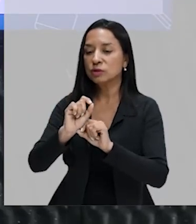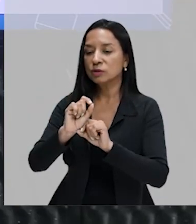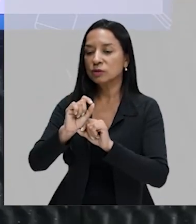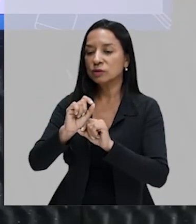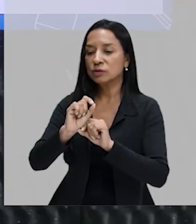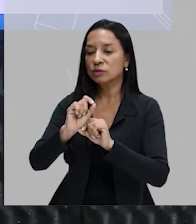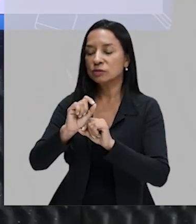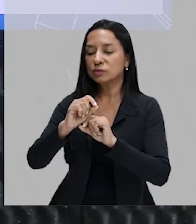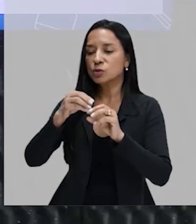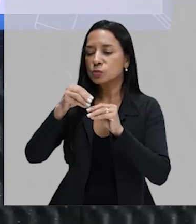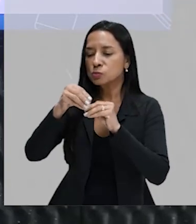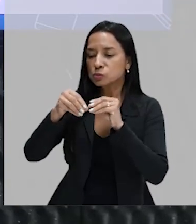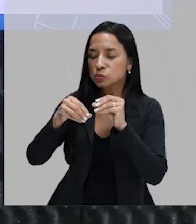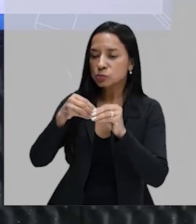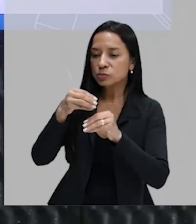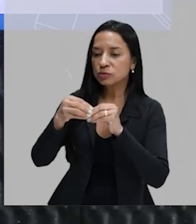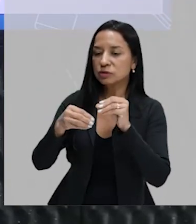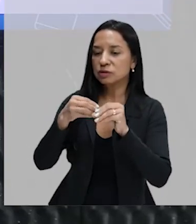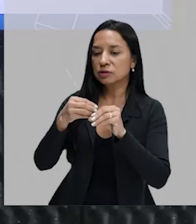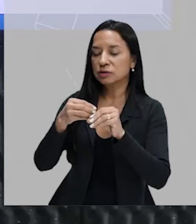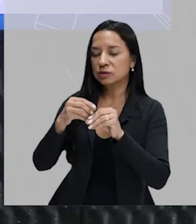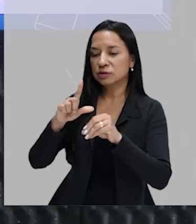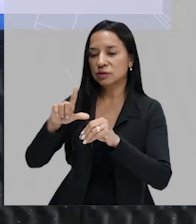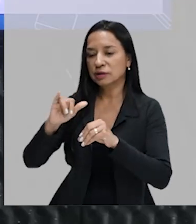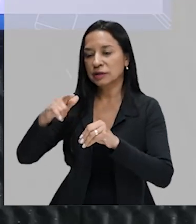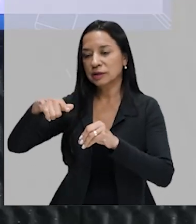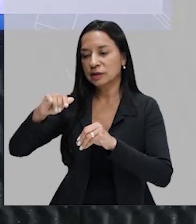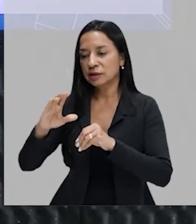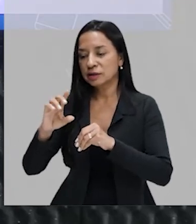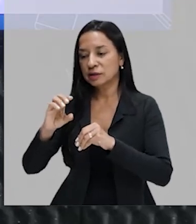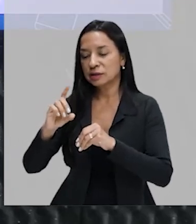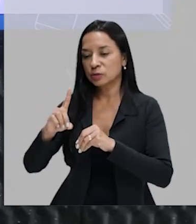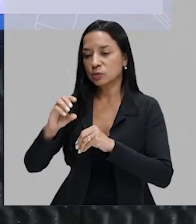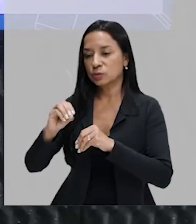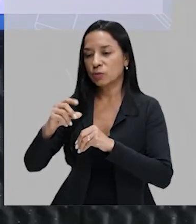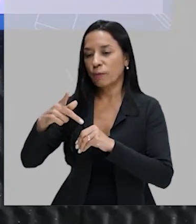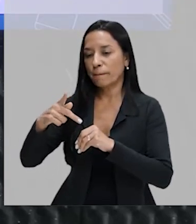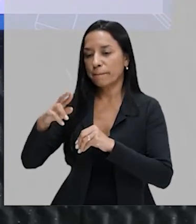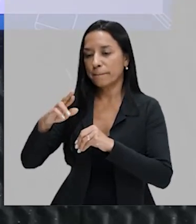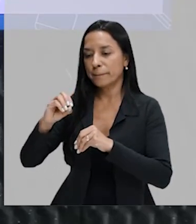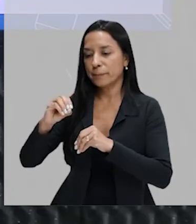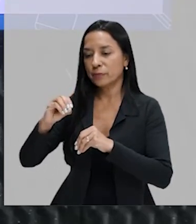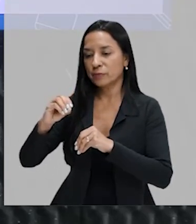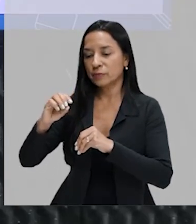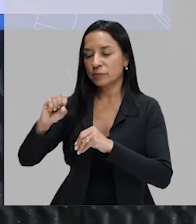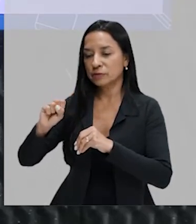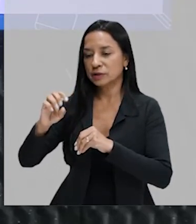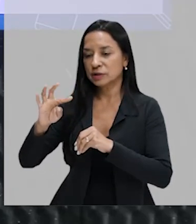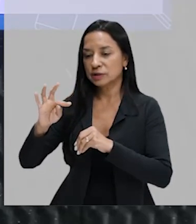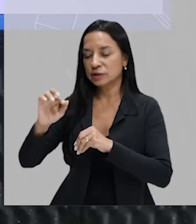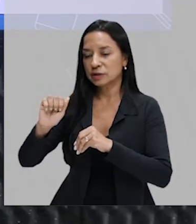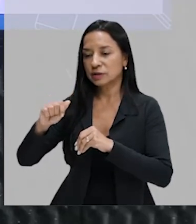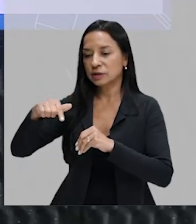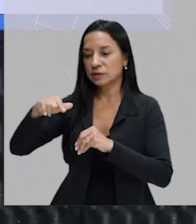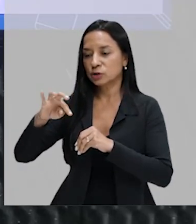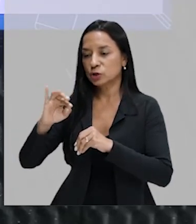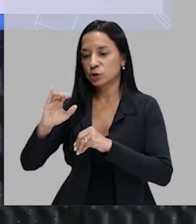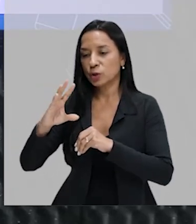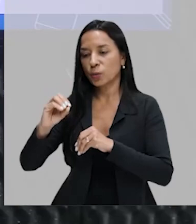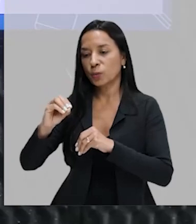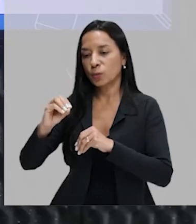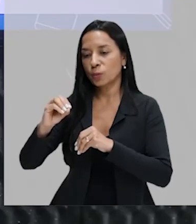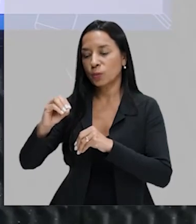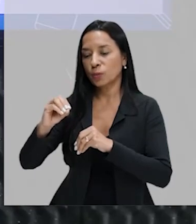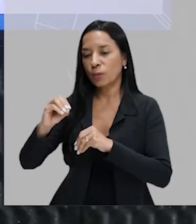substância chamada líquido prostático, tá? Ela neutraliza o pH vaginal. Então,